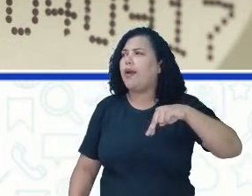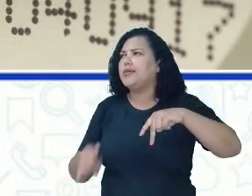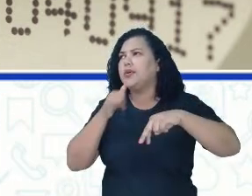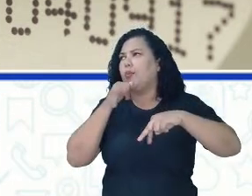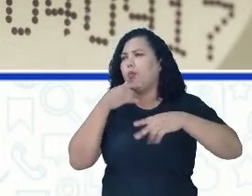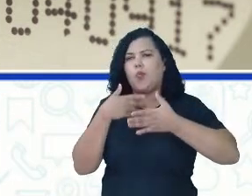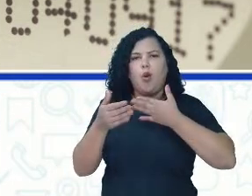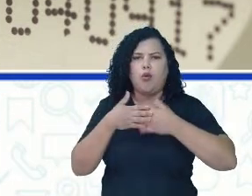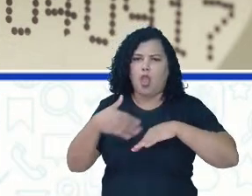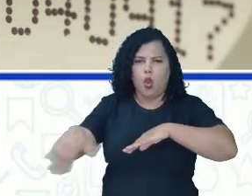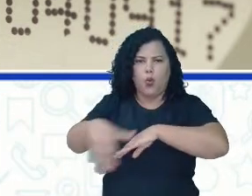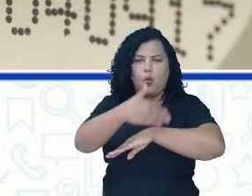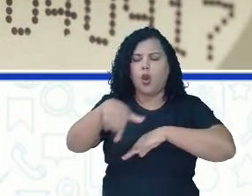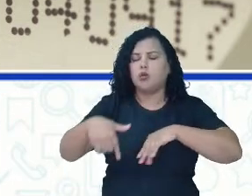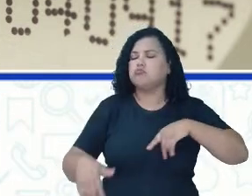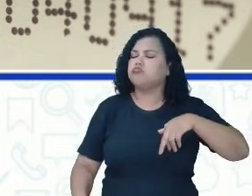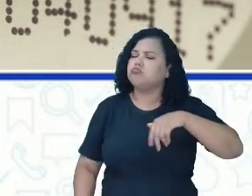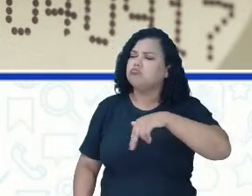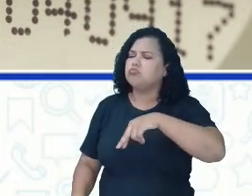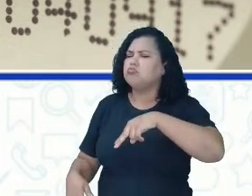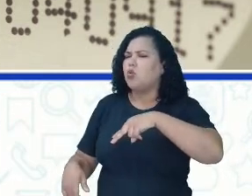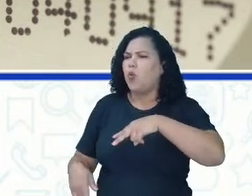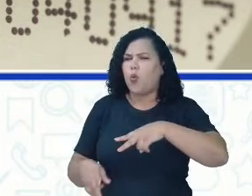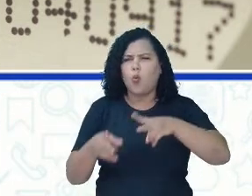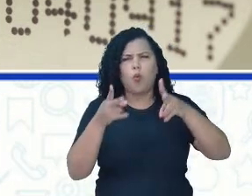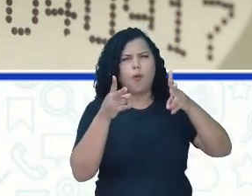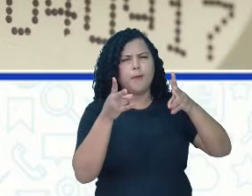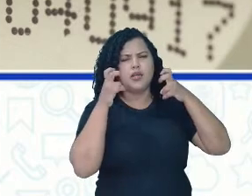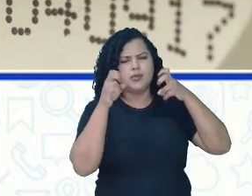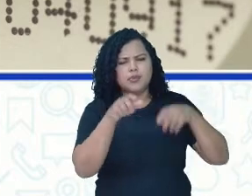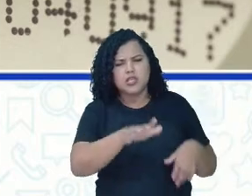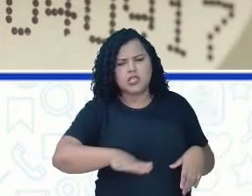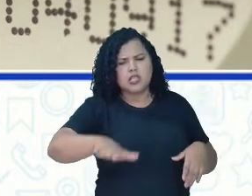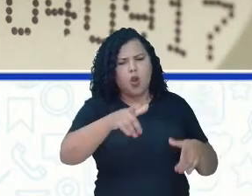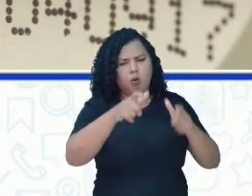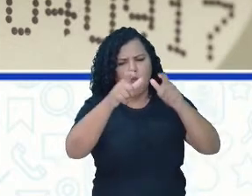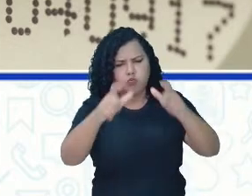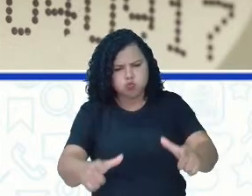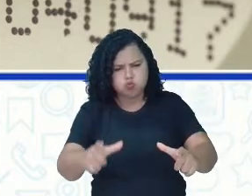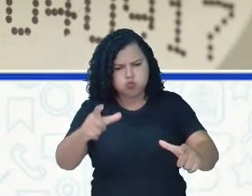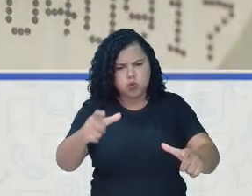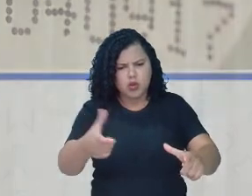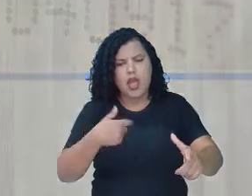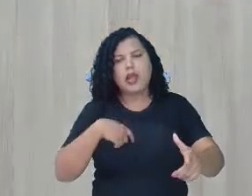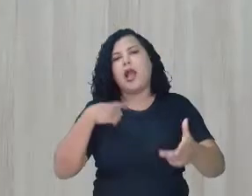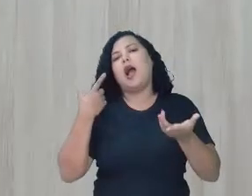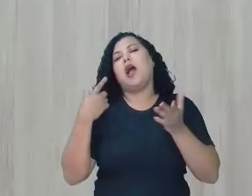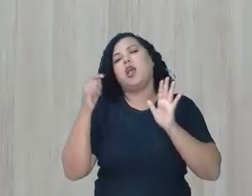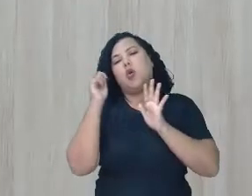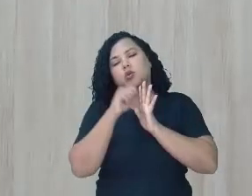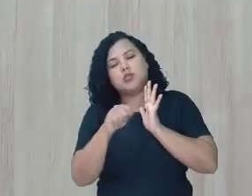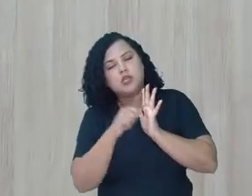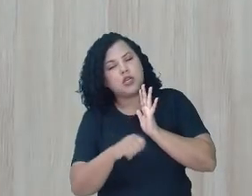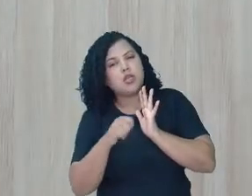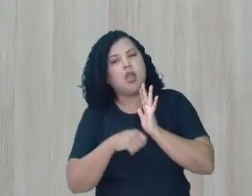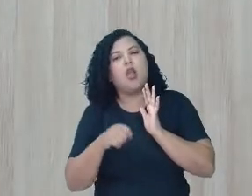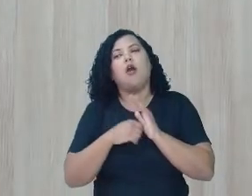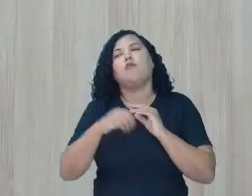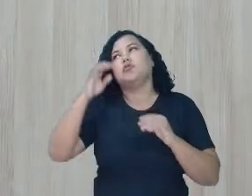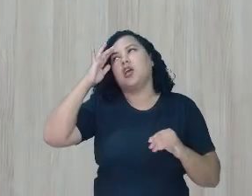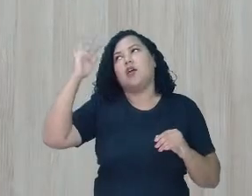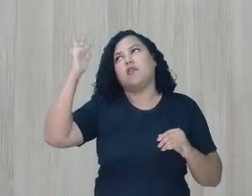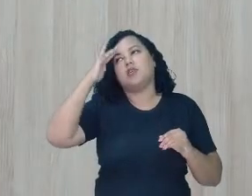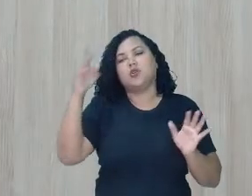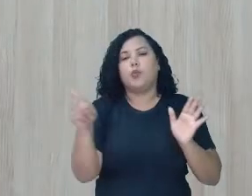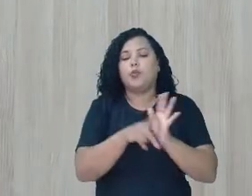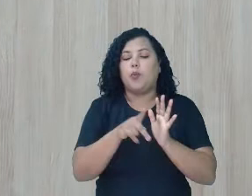sei lá, em qualquer avenida da cidade e percebi que tem um buraco na avenida. E aí eu faço todas as reflexões possíveis sobre